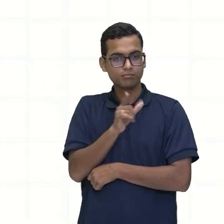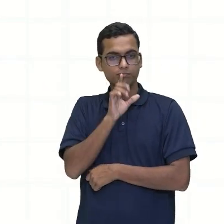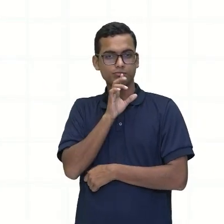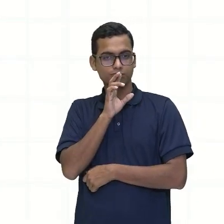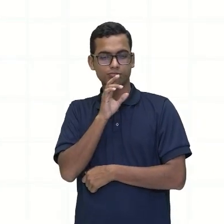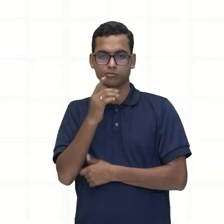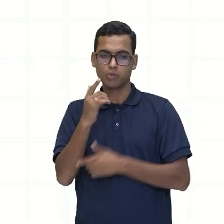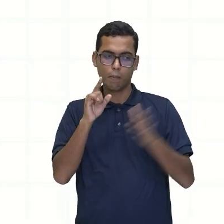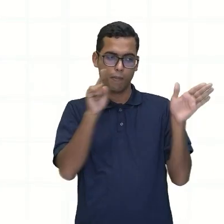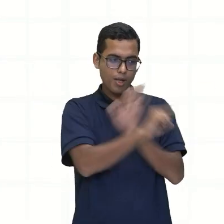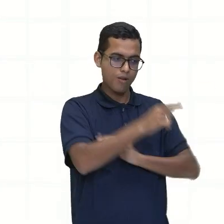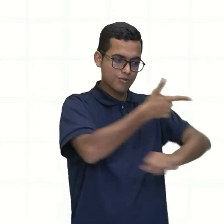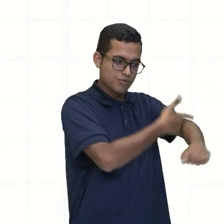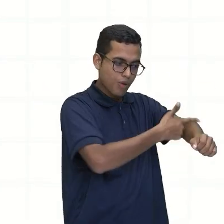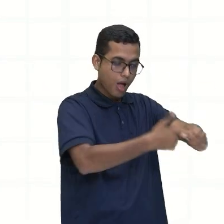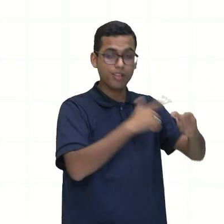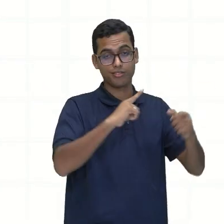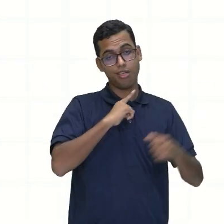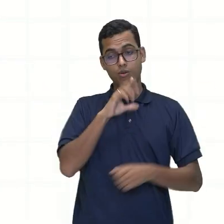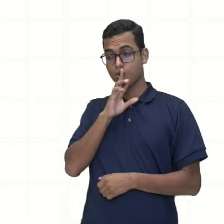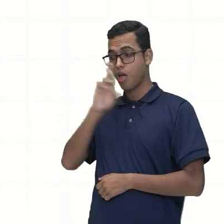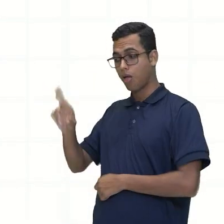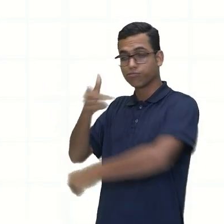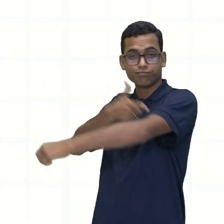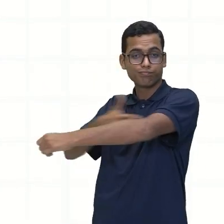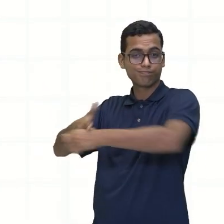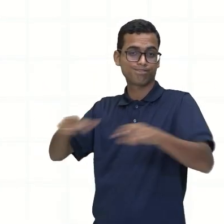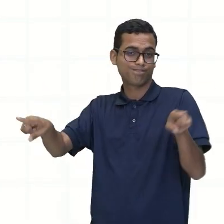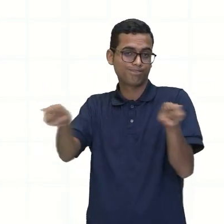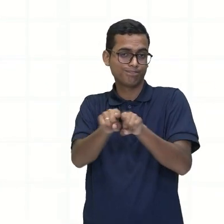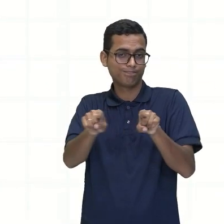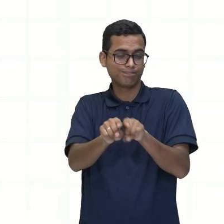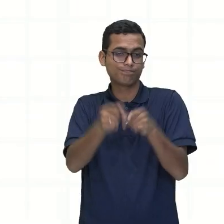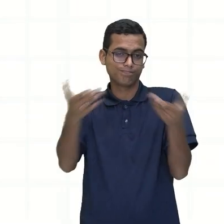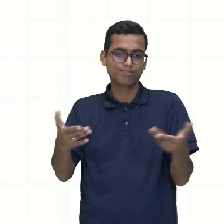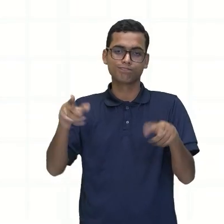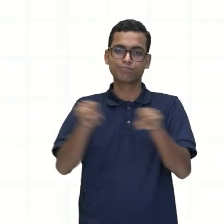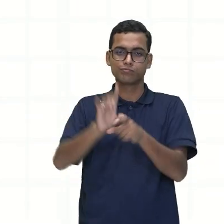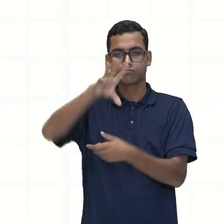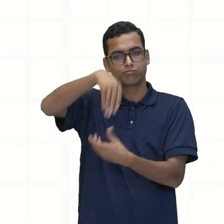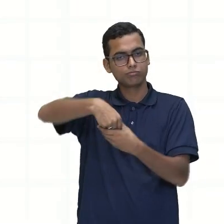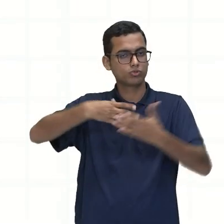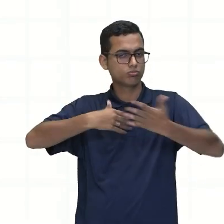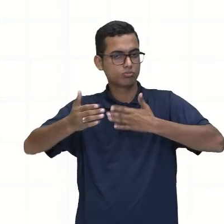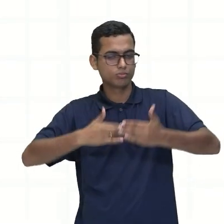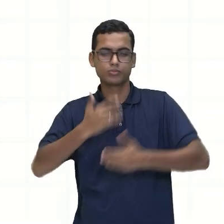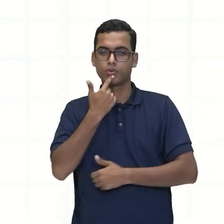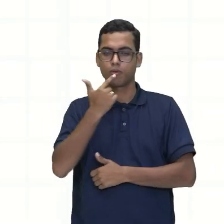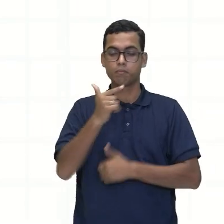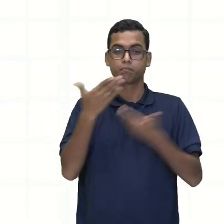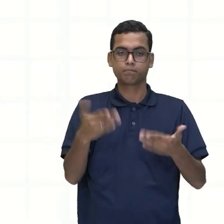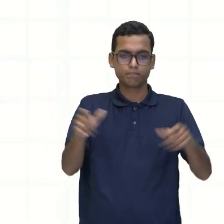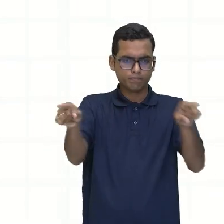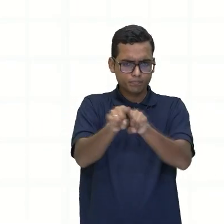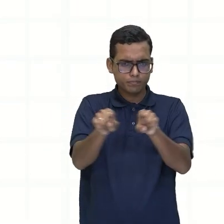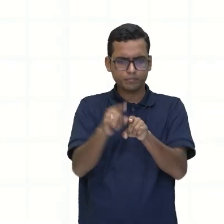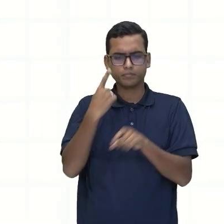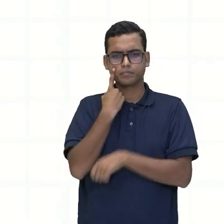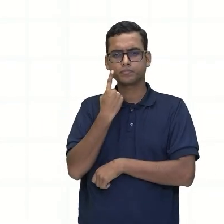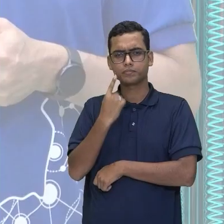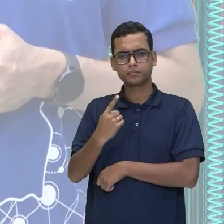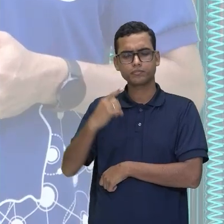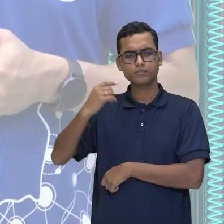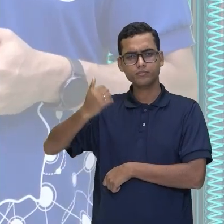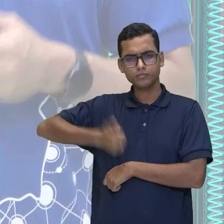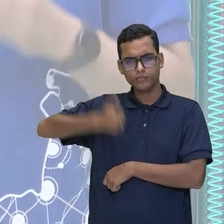uma resposta educada. O que mudou nessas duas perguntas aqui, né? A primeira ele não utilizou o verbo modal e